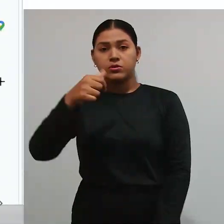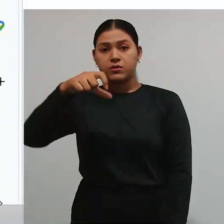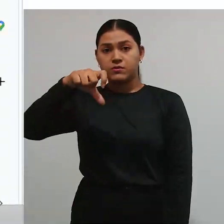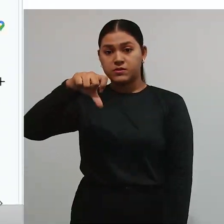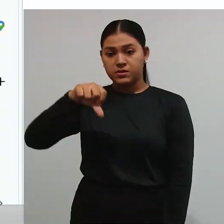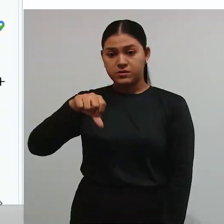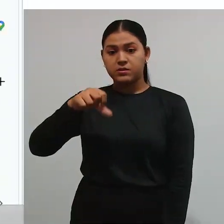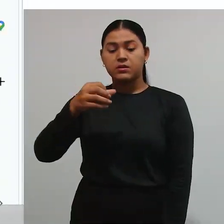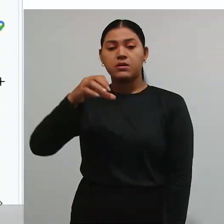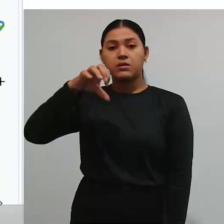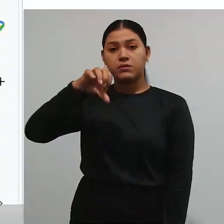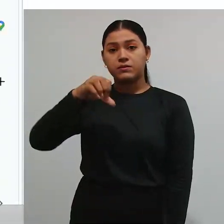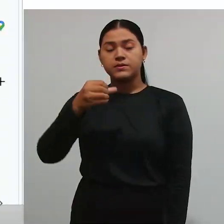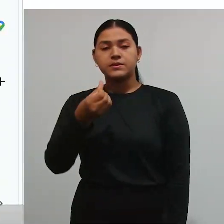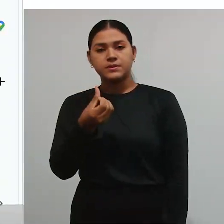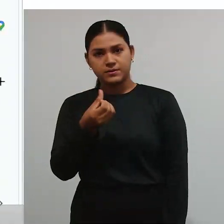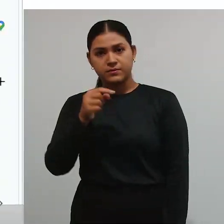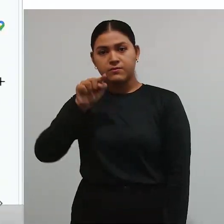1996, vírgula,